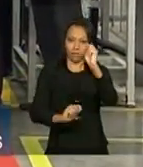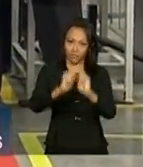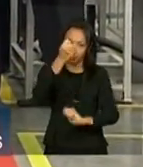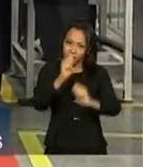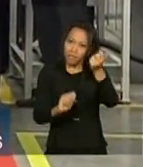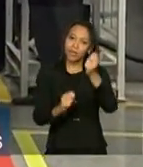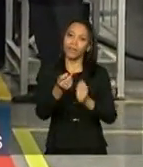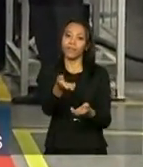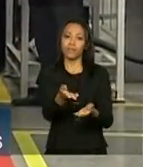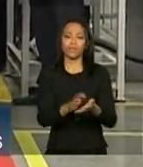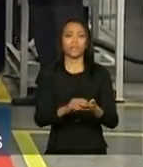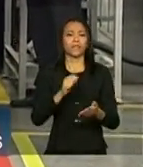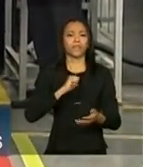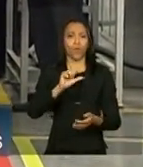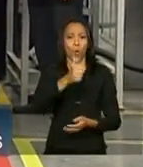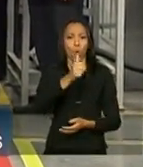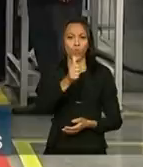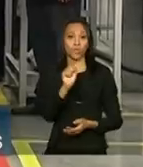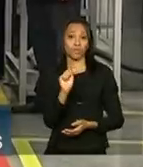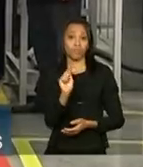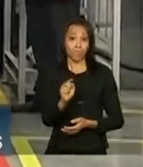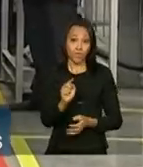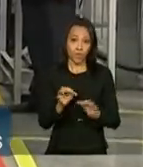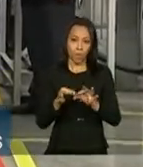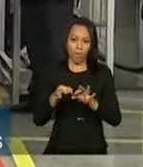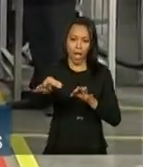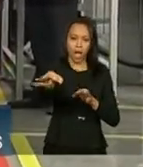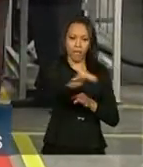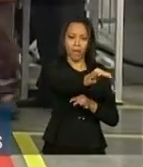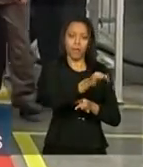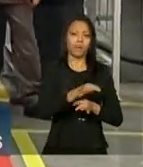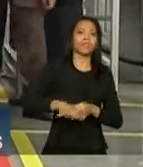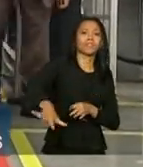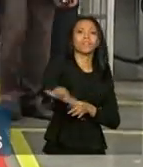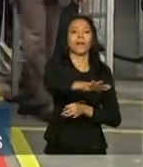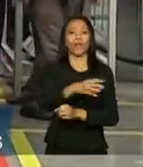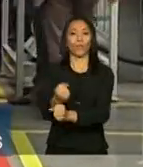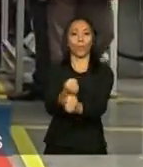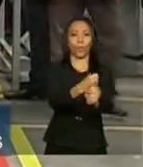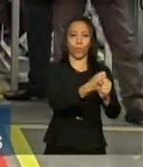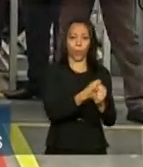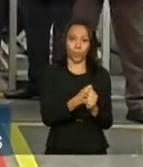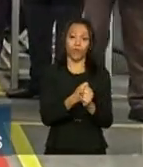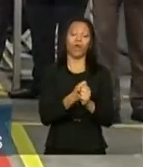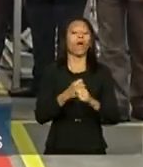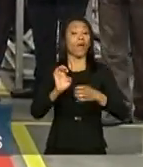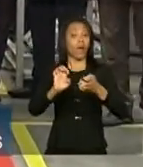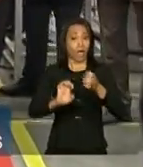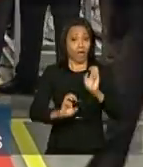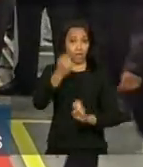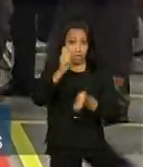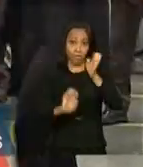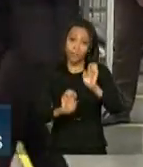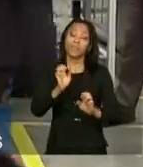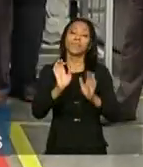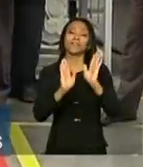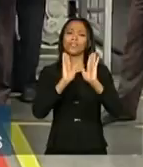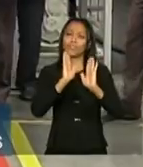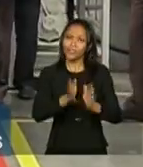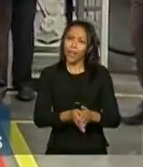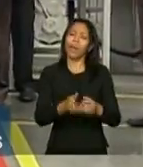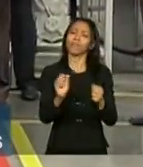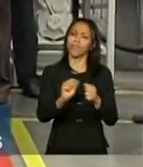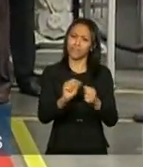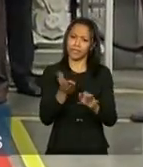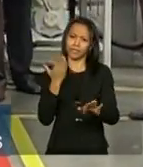que possui 11 mil metros quadrados de área construída. A empresa já produzia materiais de baixa e